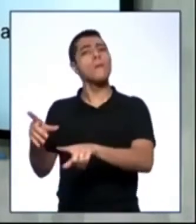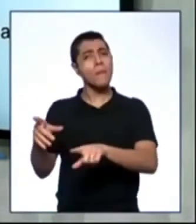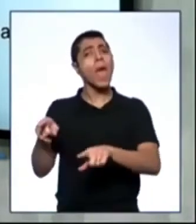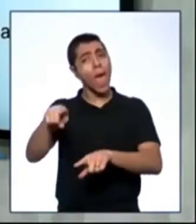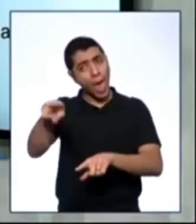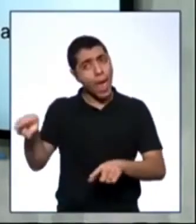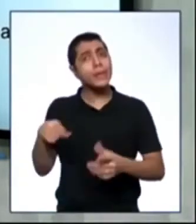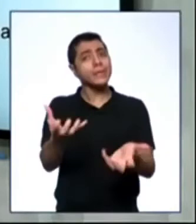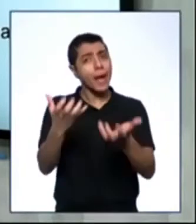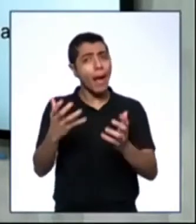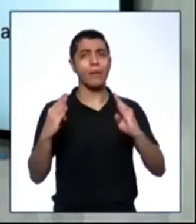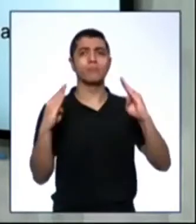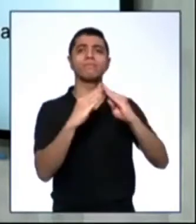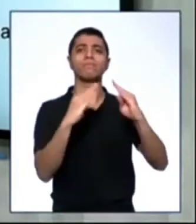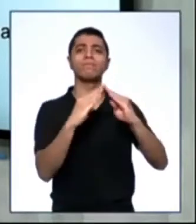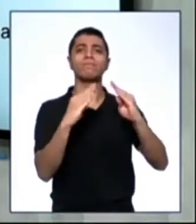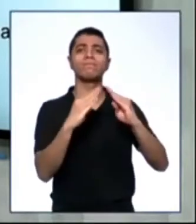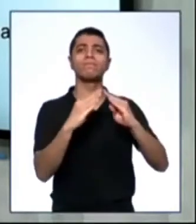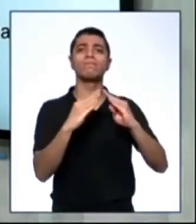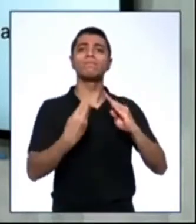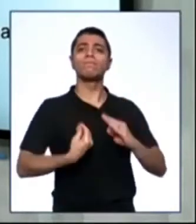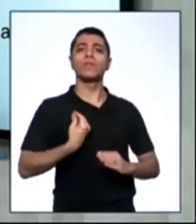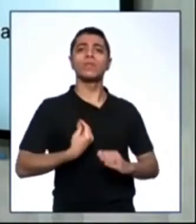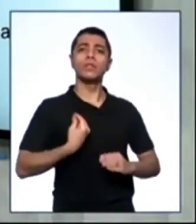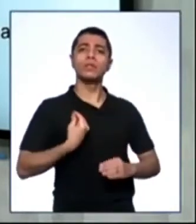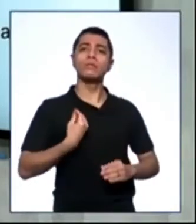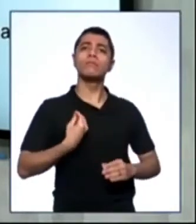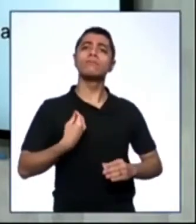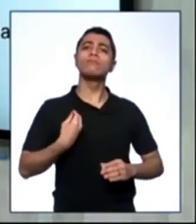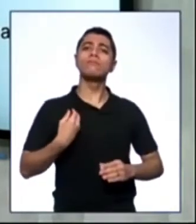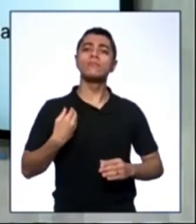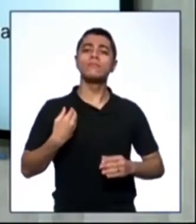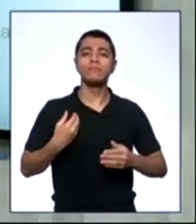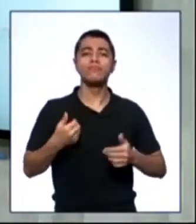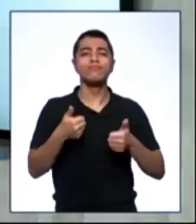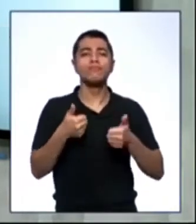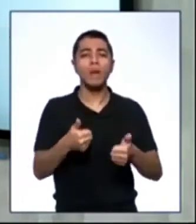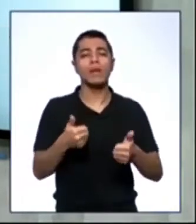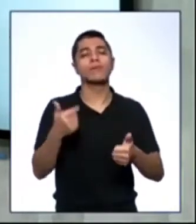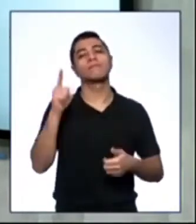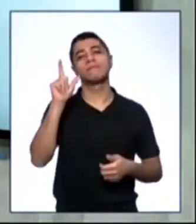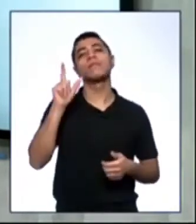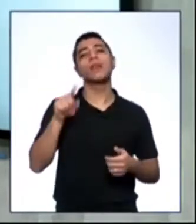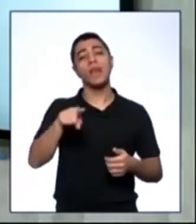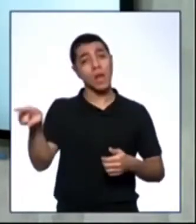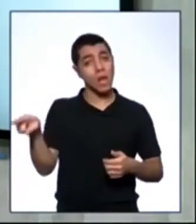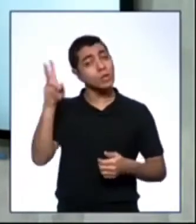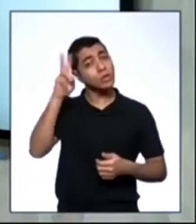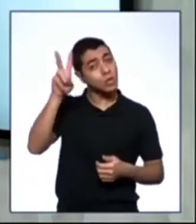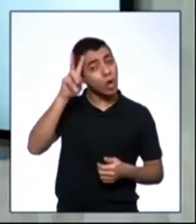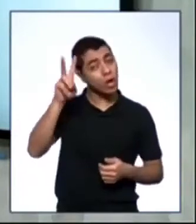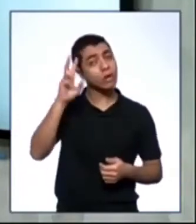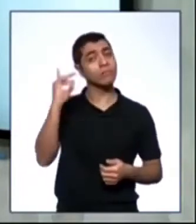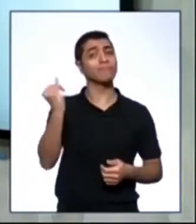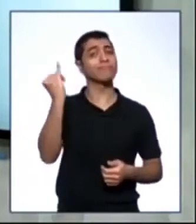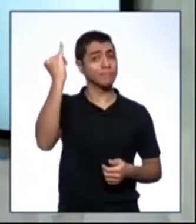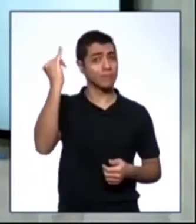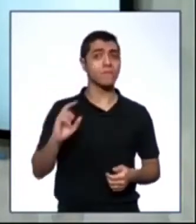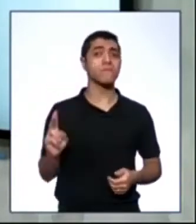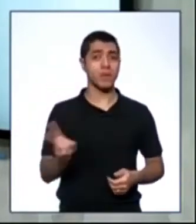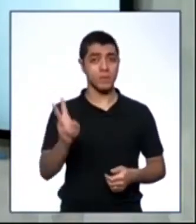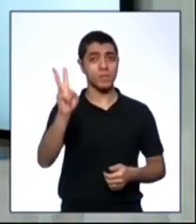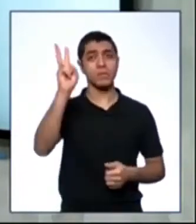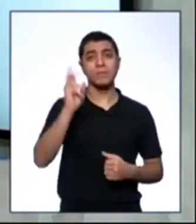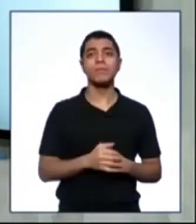de sobrevivência. A história da plebe romana é muito significativa. Bom, vamos lá. Qual que é o lance? Qual que é esse histórico? O que aconteceu